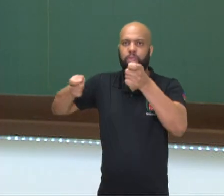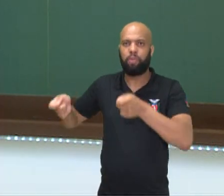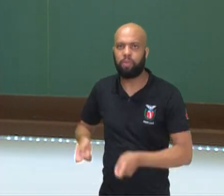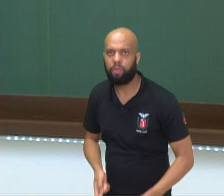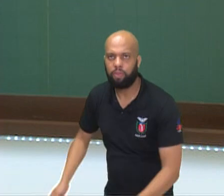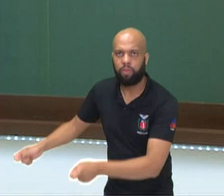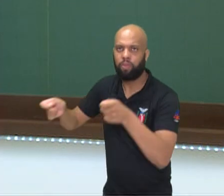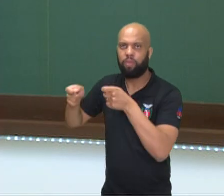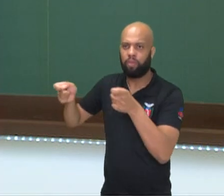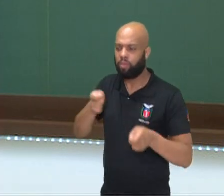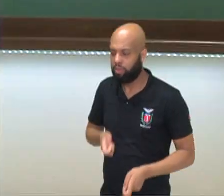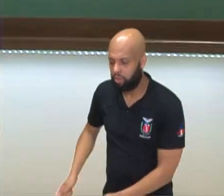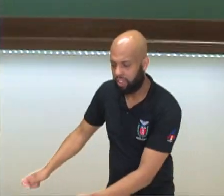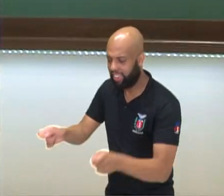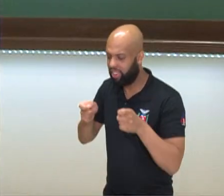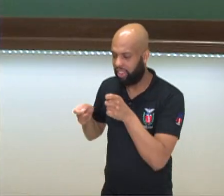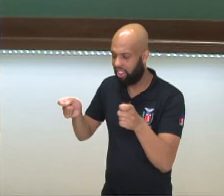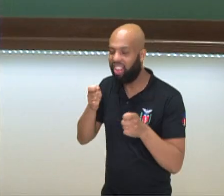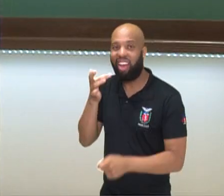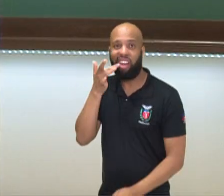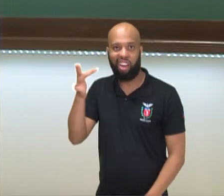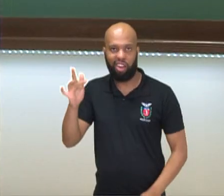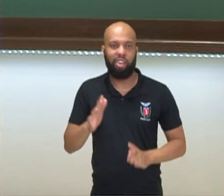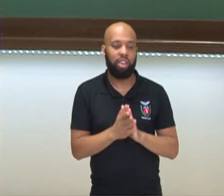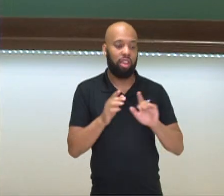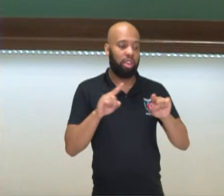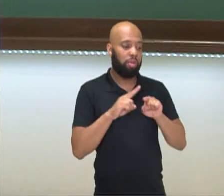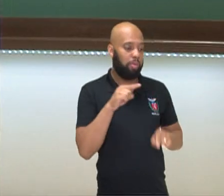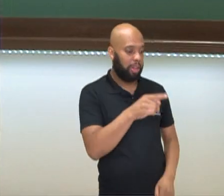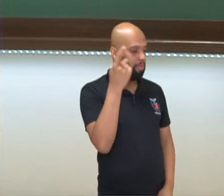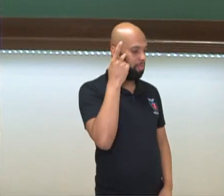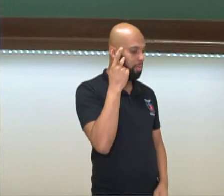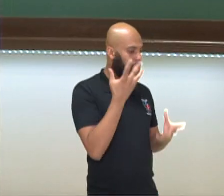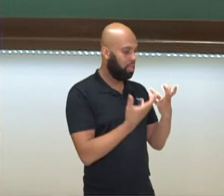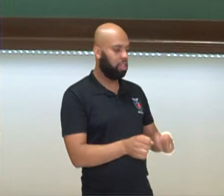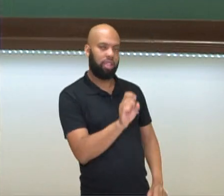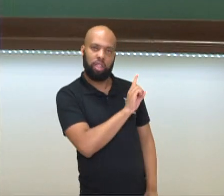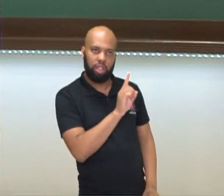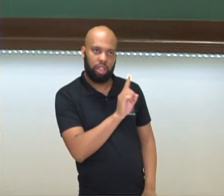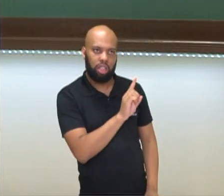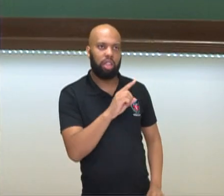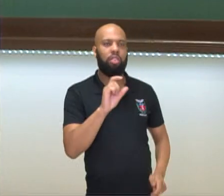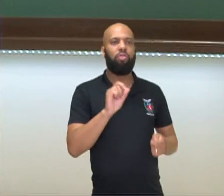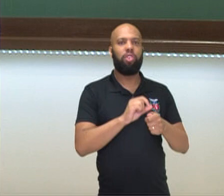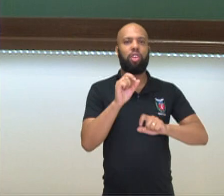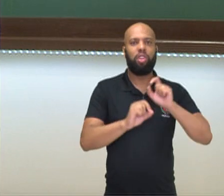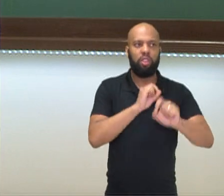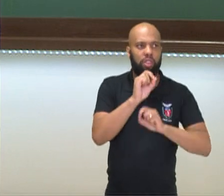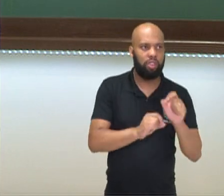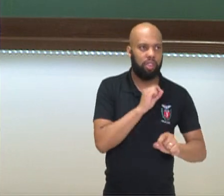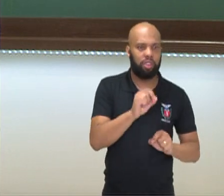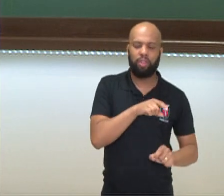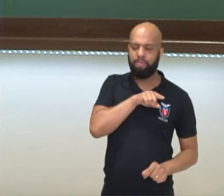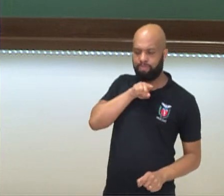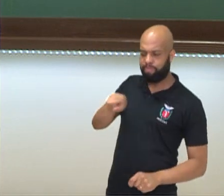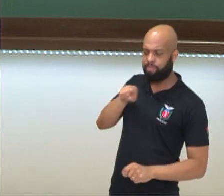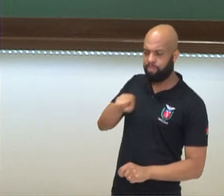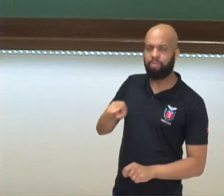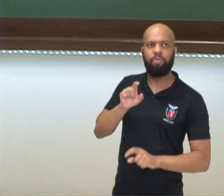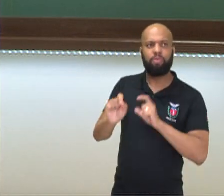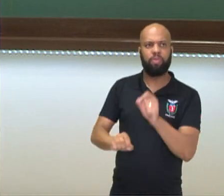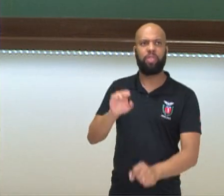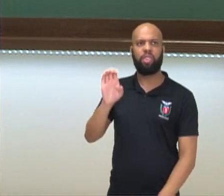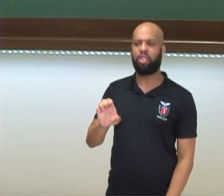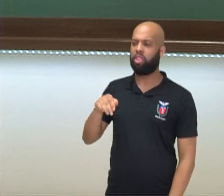pelos bandeirantes. Os bandeirantes paulistas não vão gostar nada disso, vão chamar esses forasteiros de